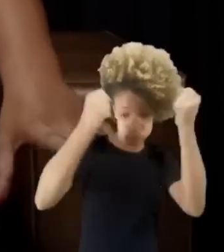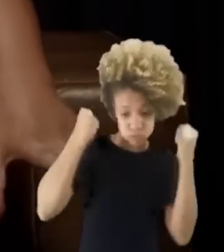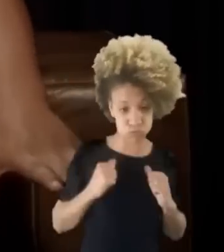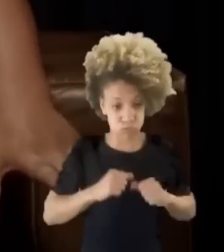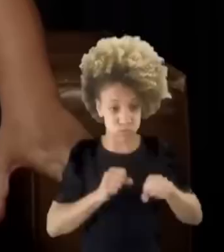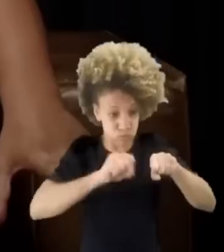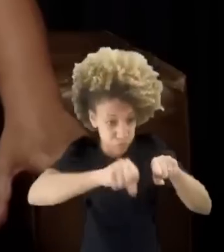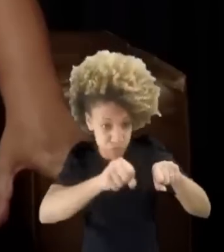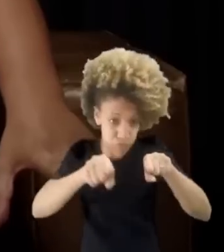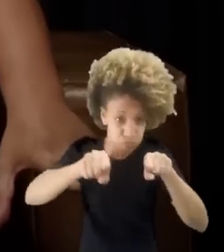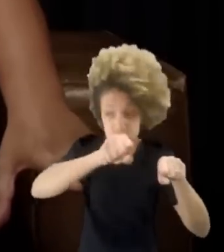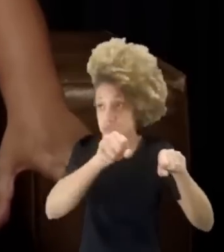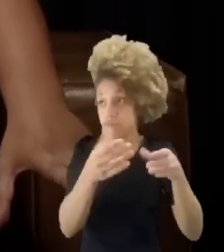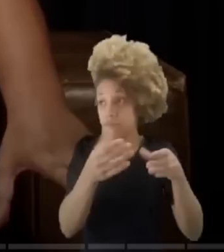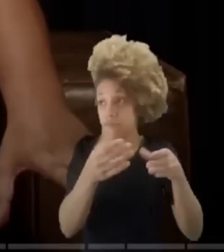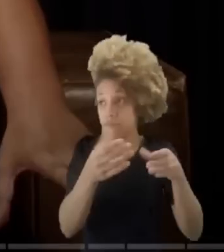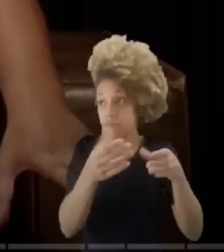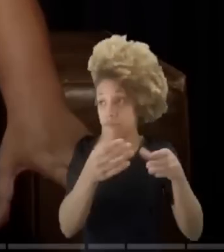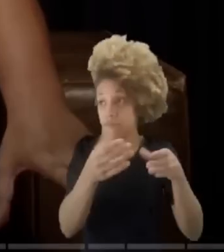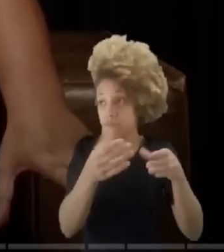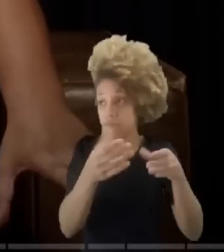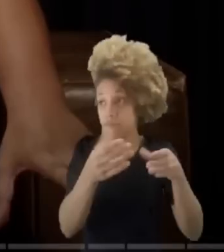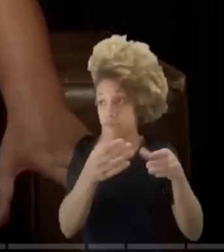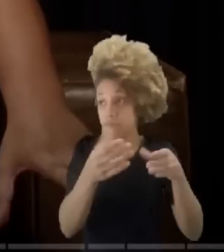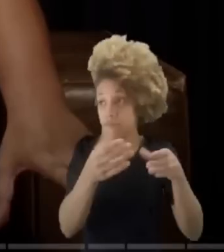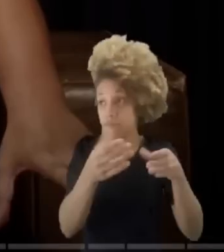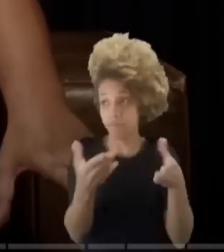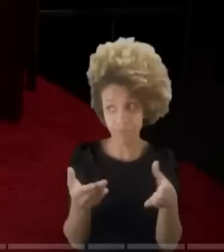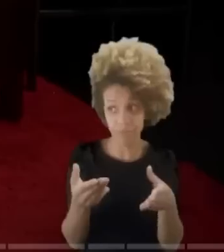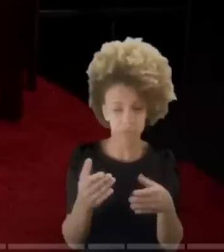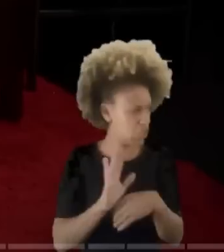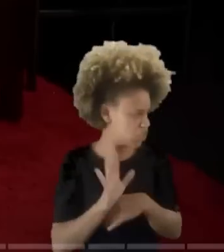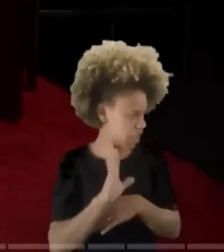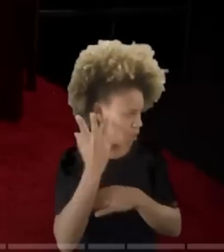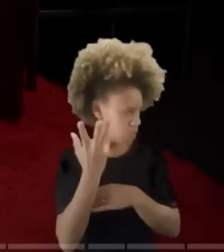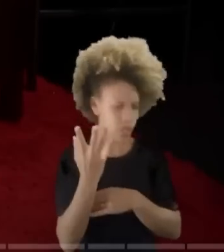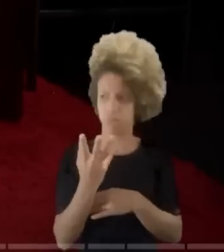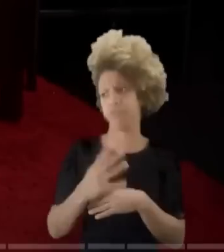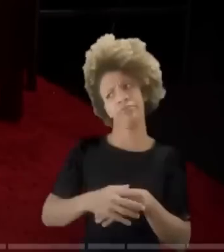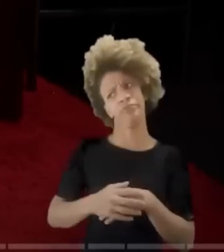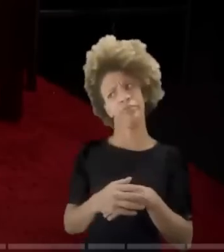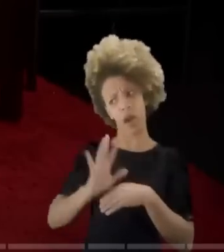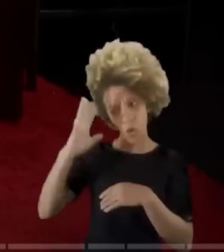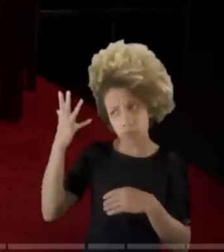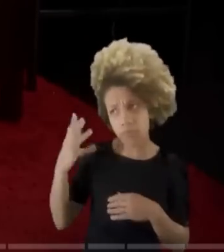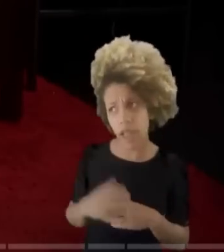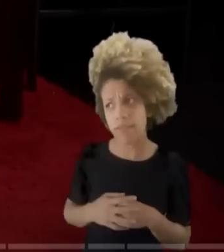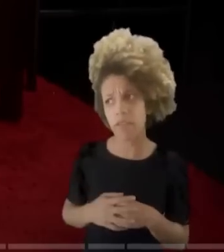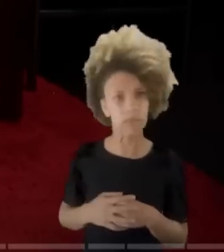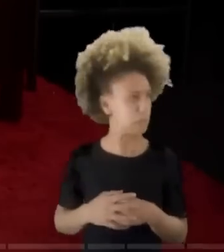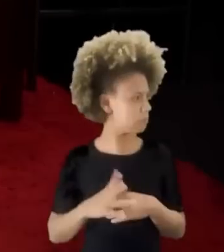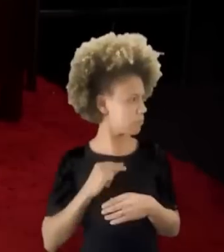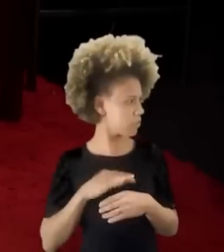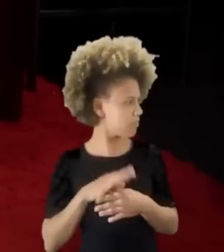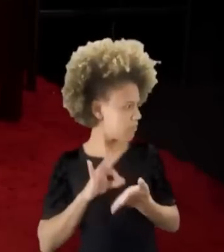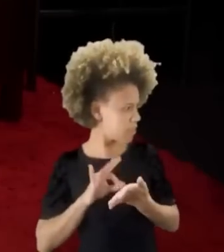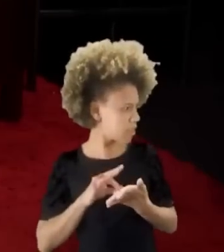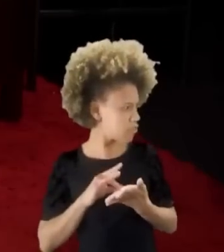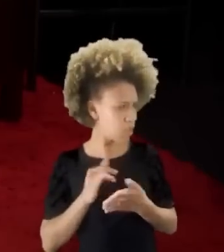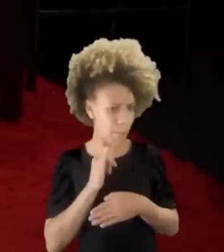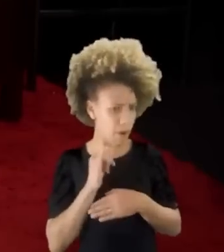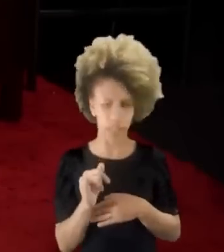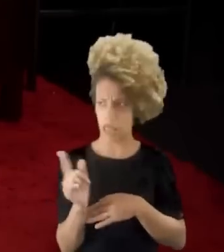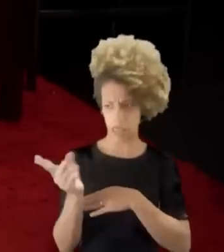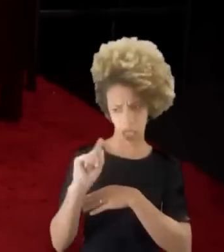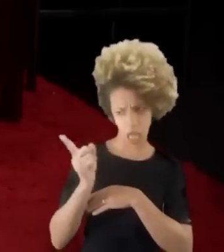mala do cara que tá morto já aconteceu Cara pior é bicho isso acontece isso irmão é mesmo o cara Nem para avisar